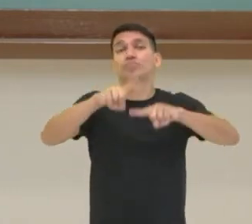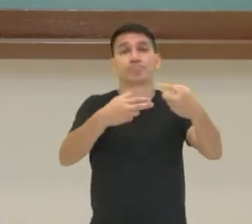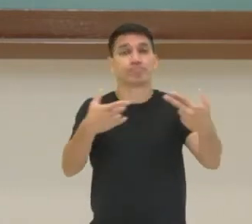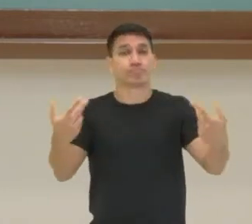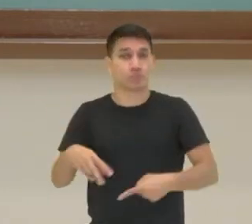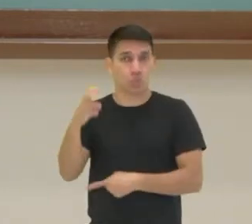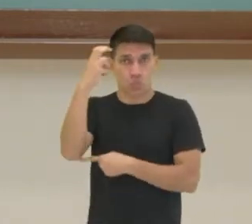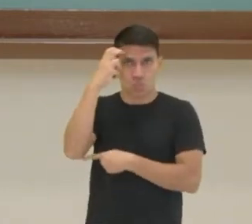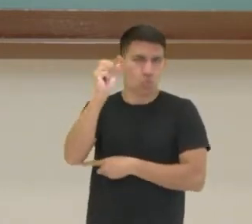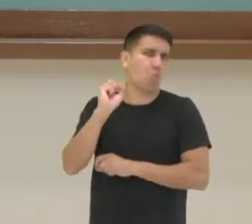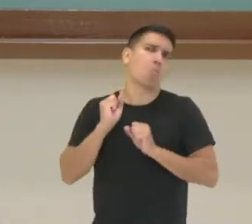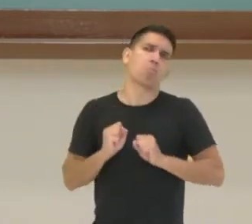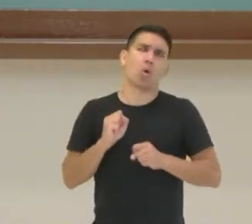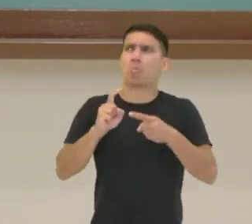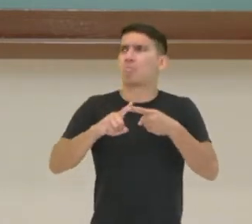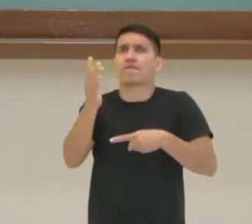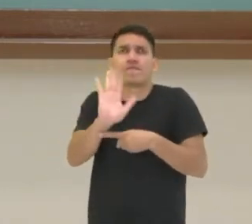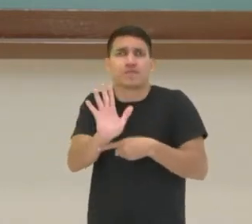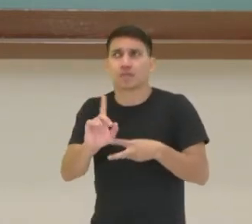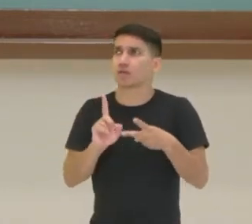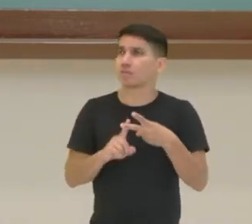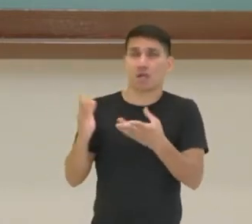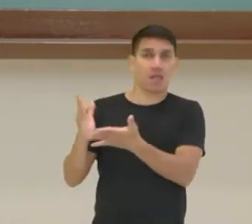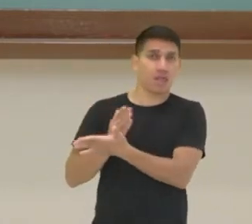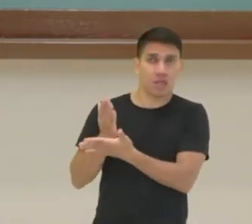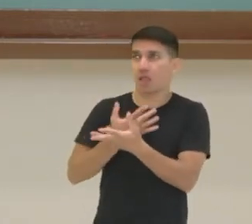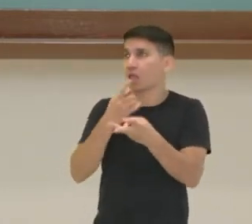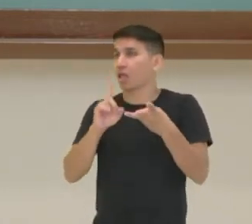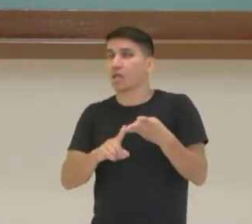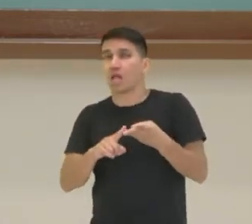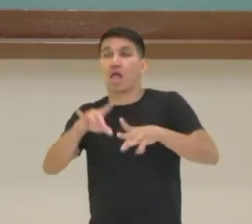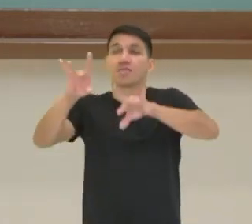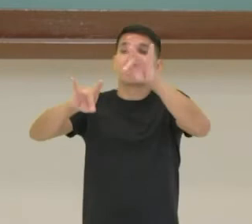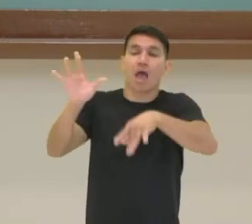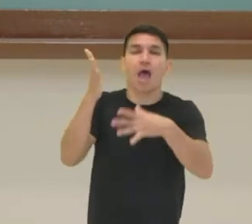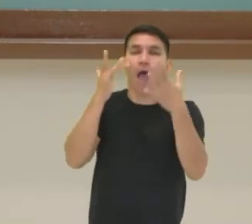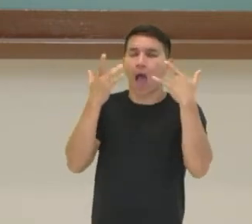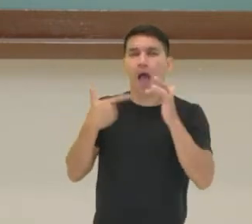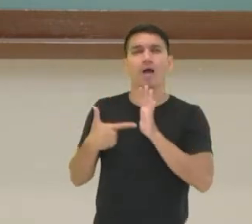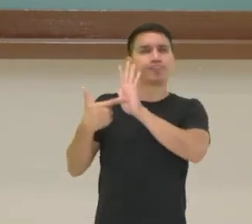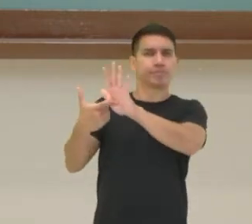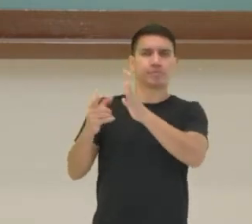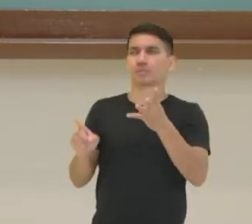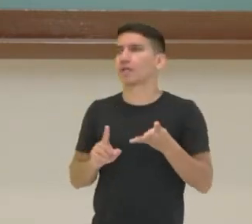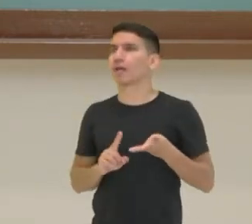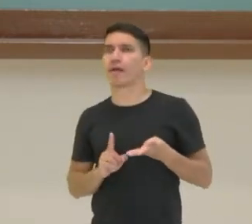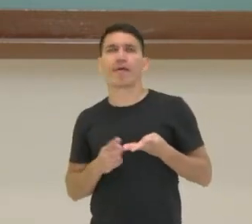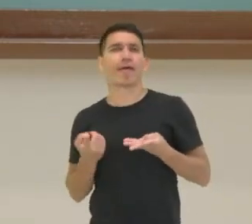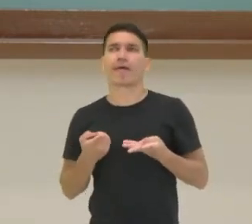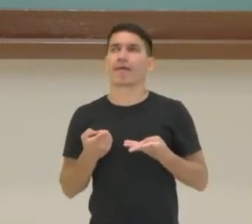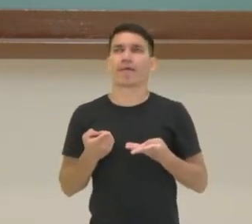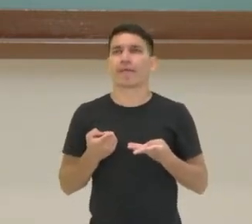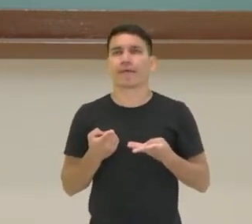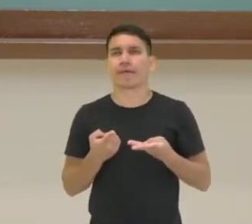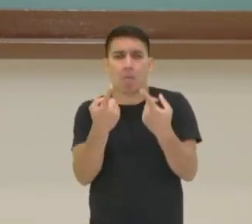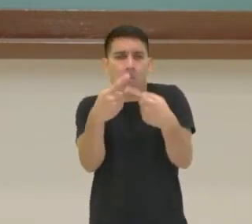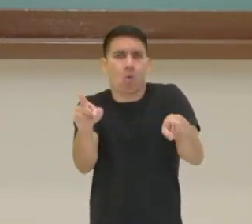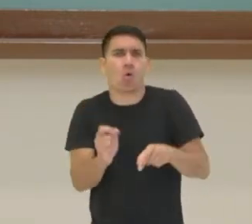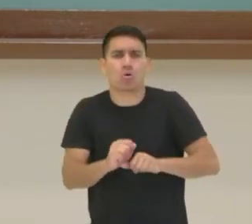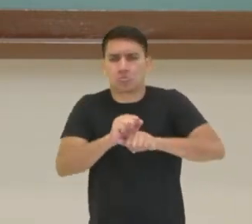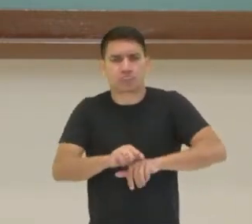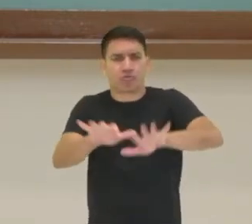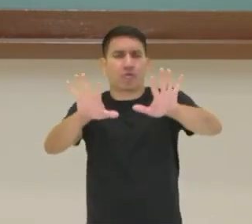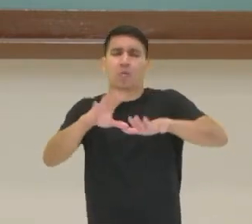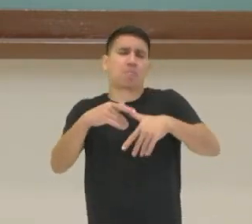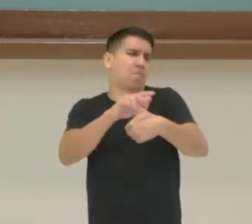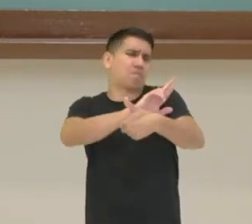cultural, seja ele um filme, um livro, uma peça teatral, né, o lançamento de um álbum, enfim.